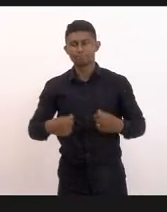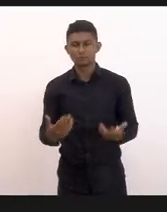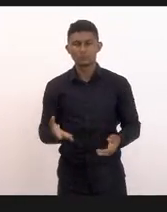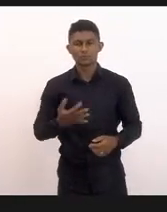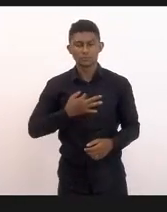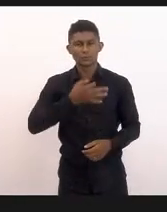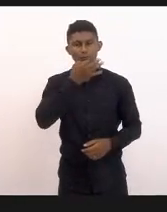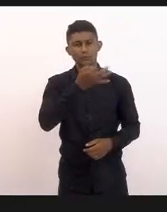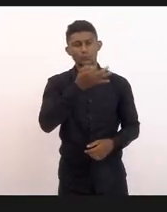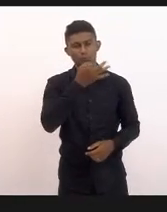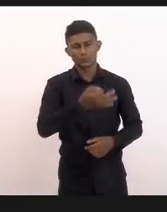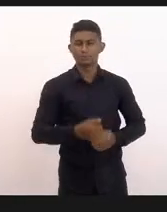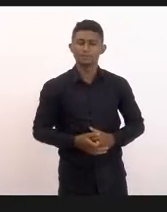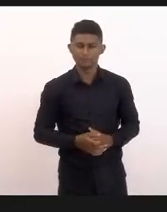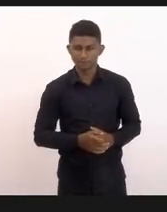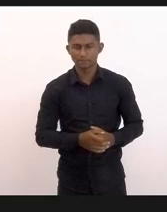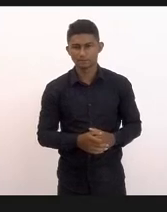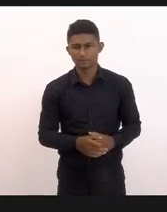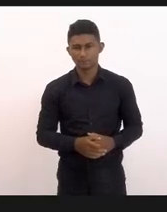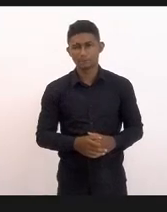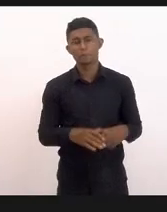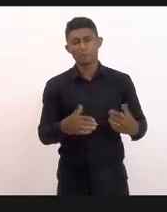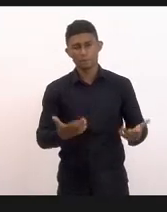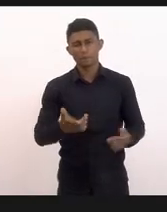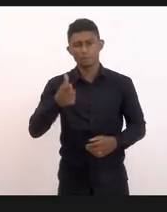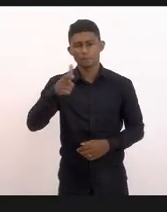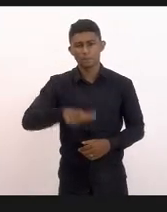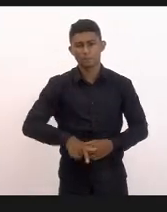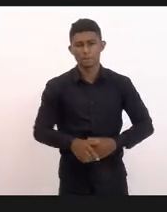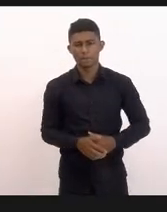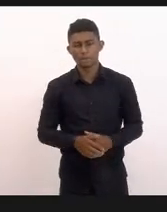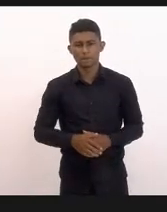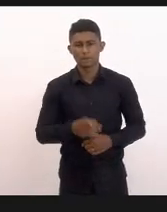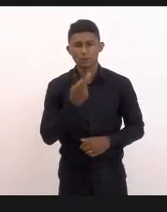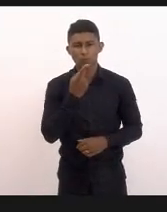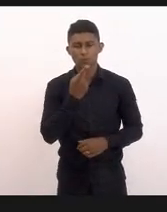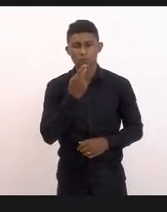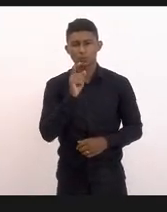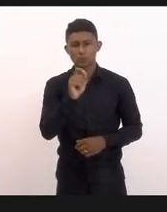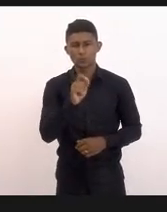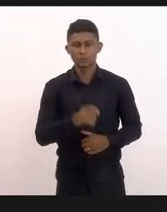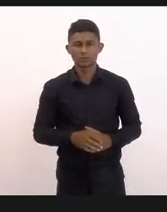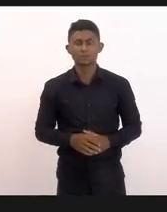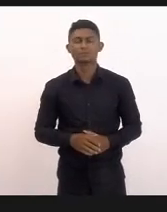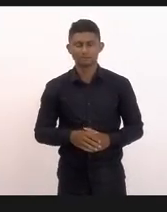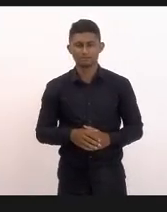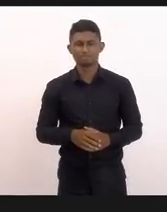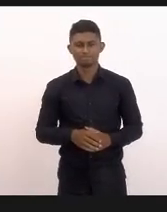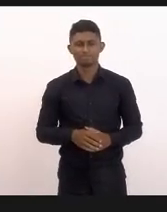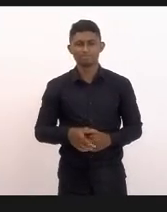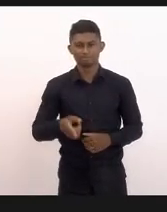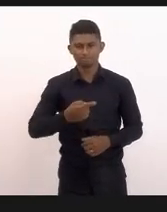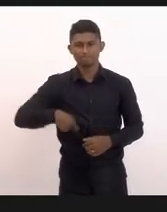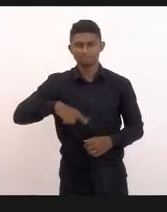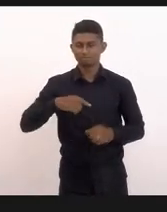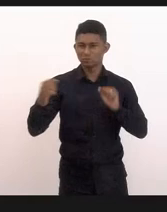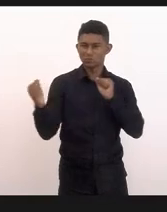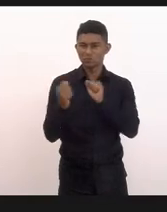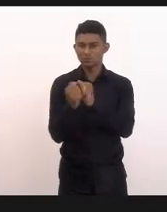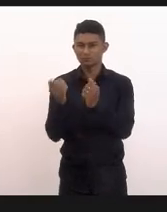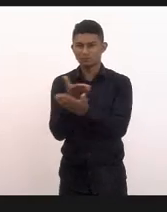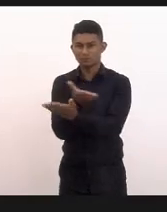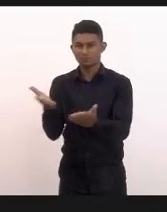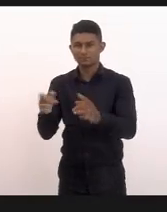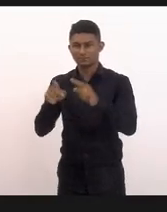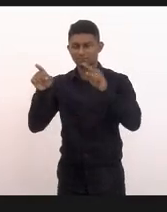essa posição, presidente, e mais do que nunca, né, reafirmar a nossa posição em prol do trabalhador,